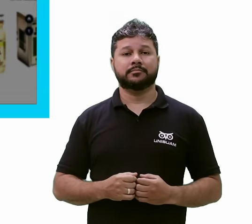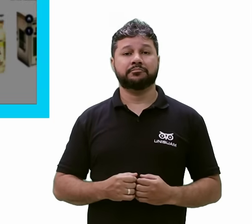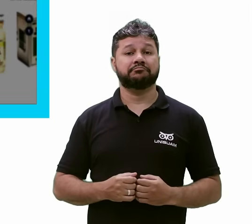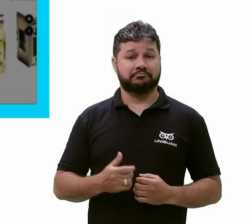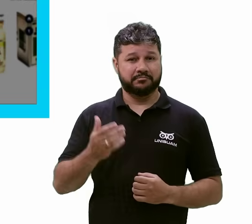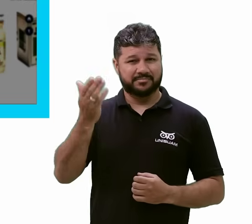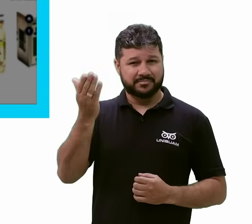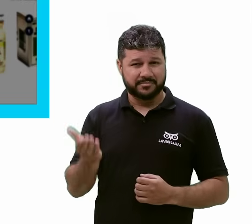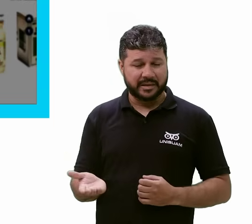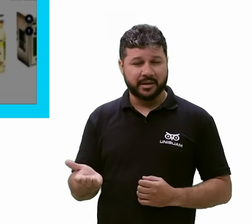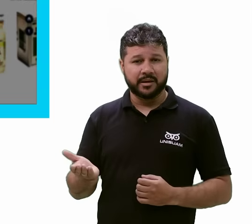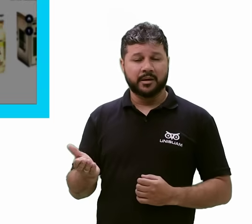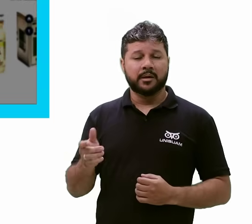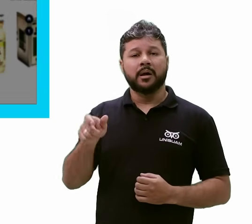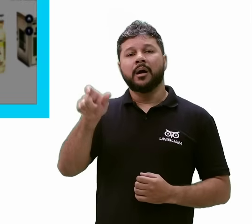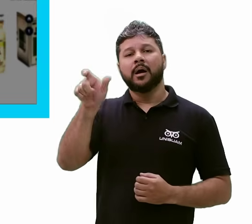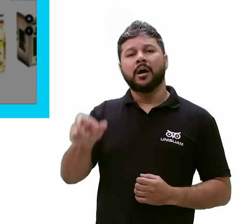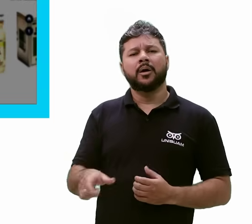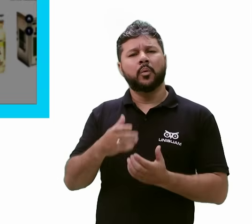ele